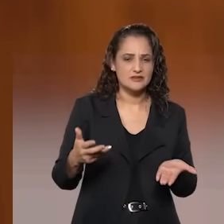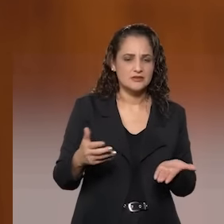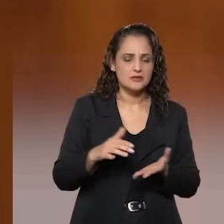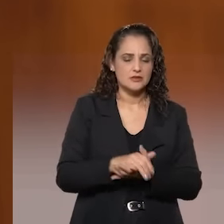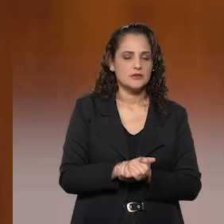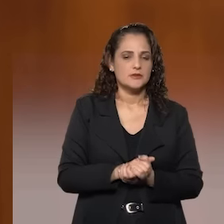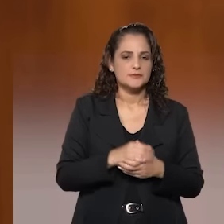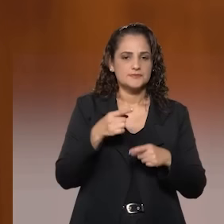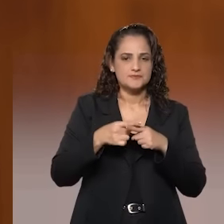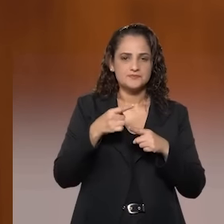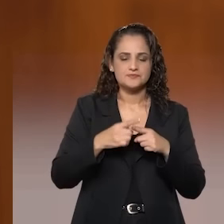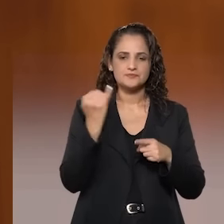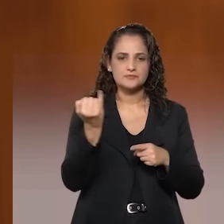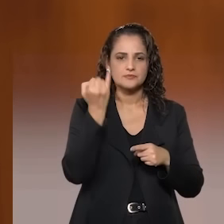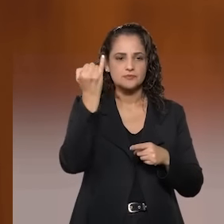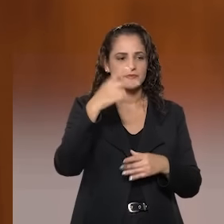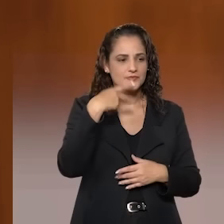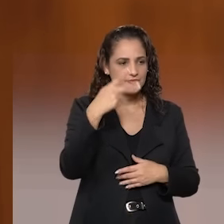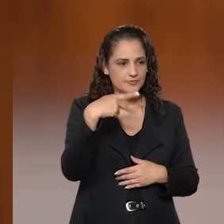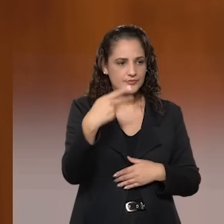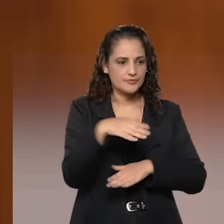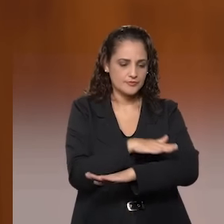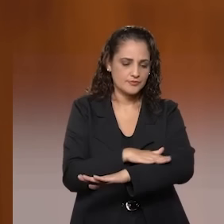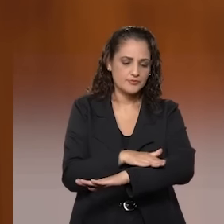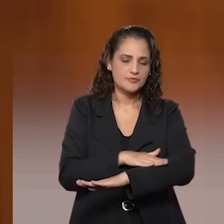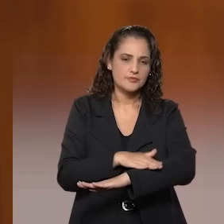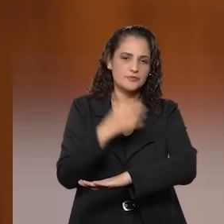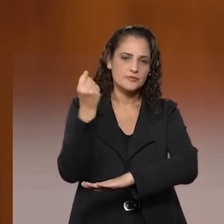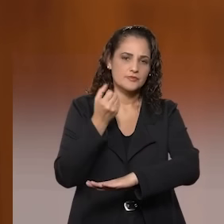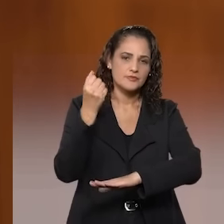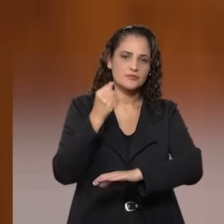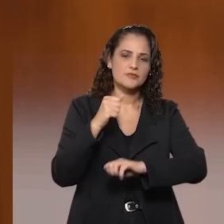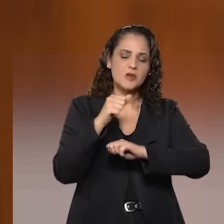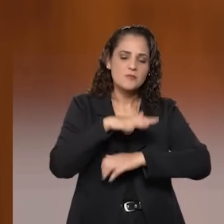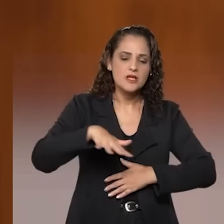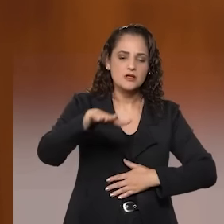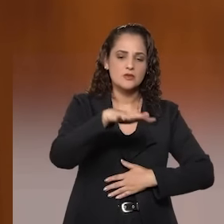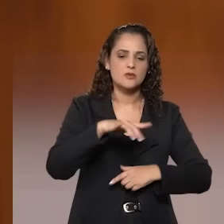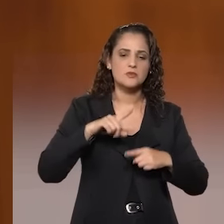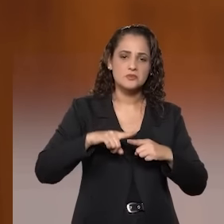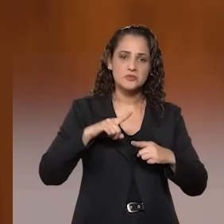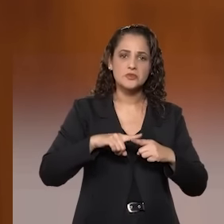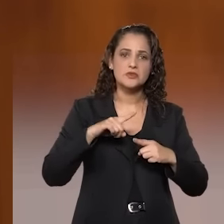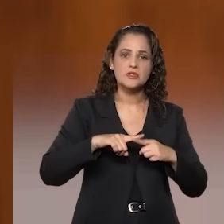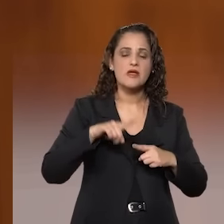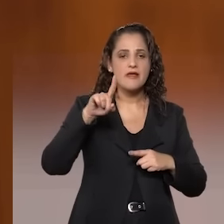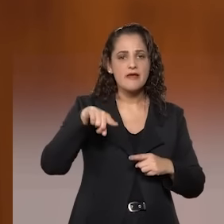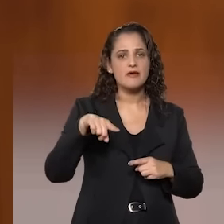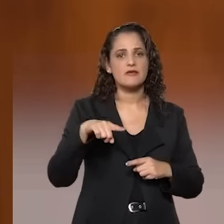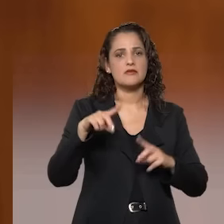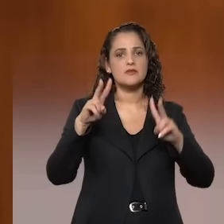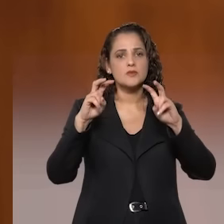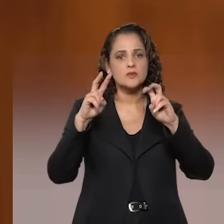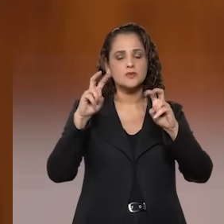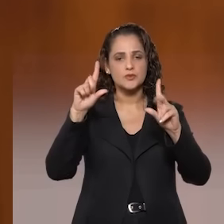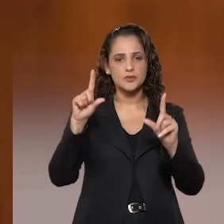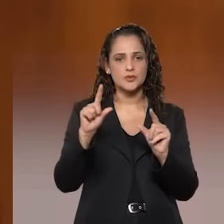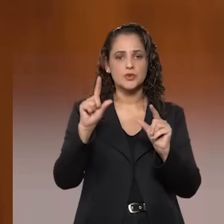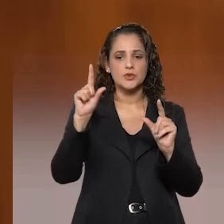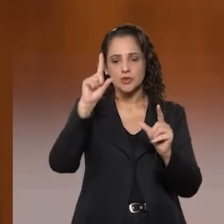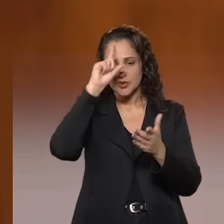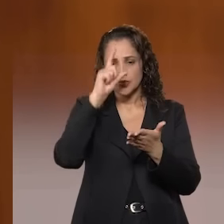E por que é importante falar de branquitude porque aí é que está a o CNE da questão da